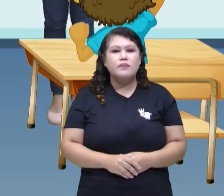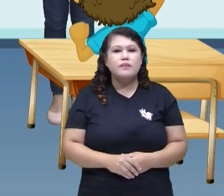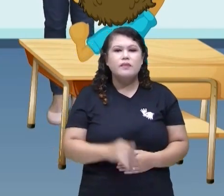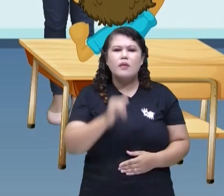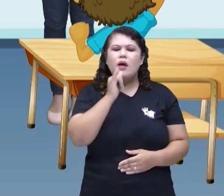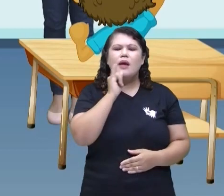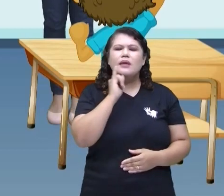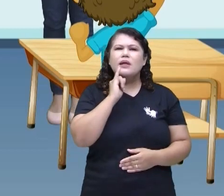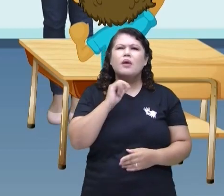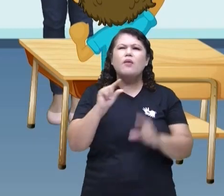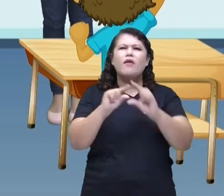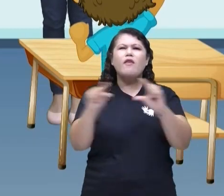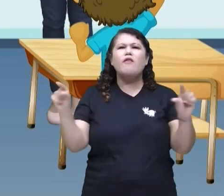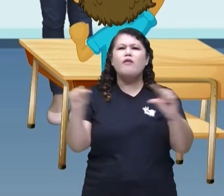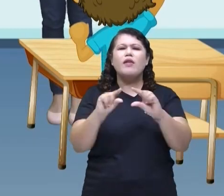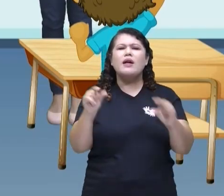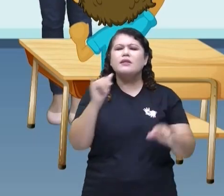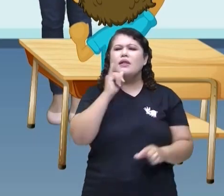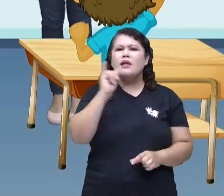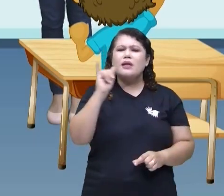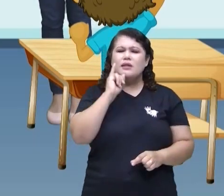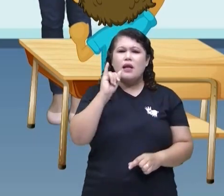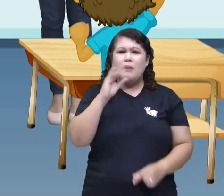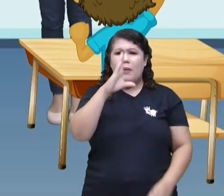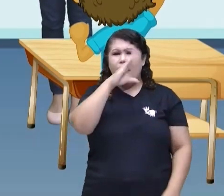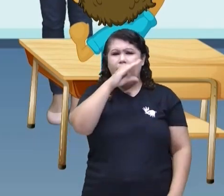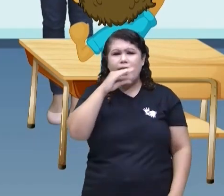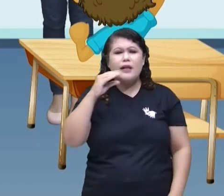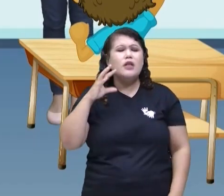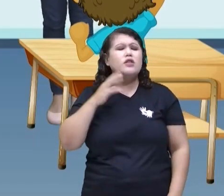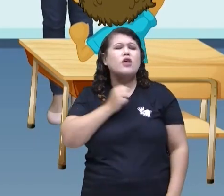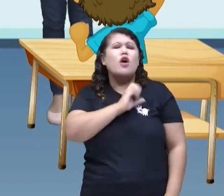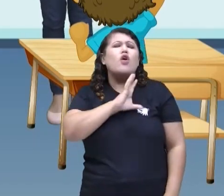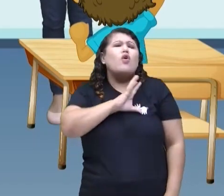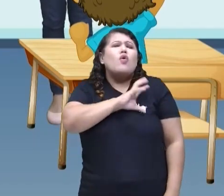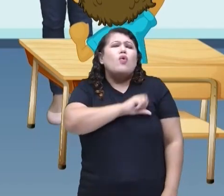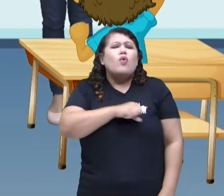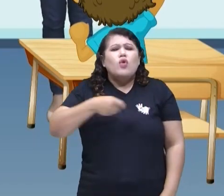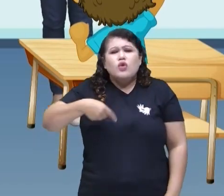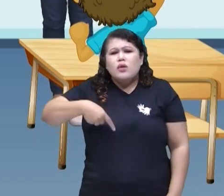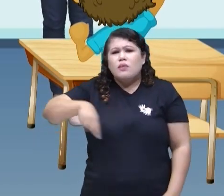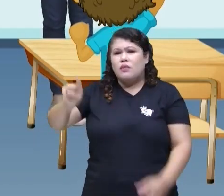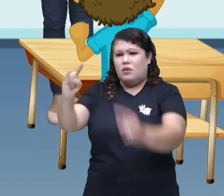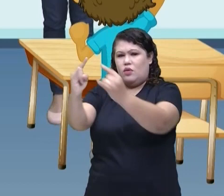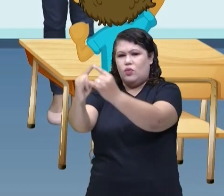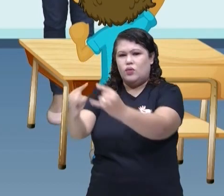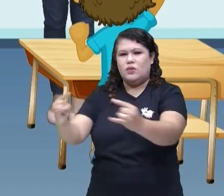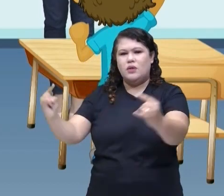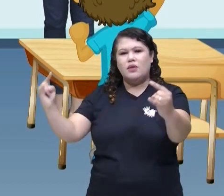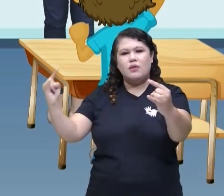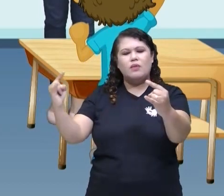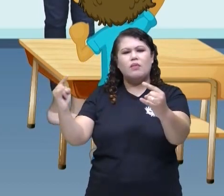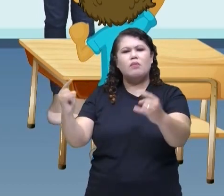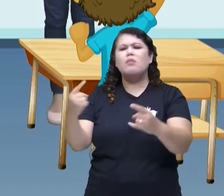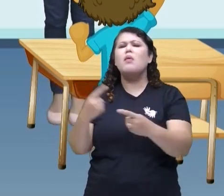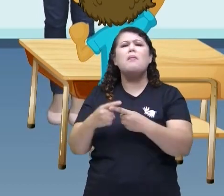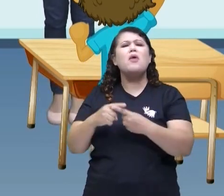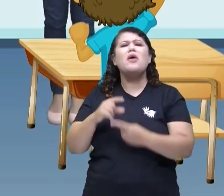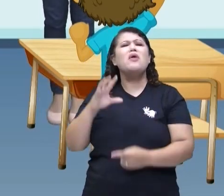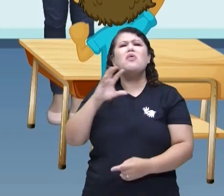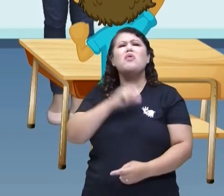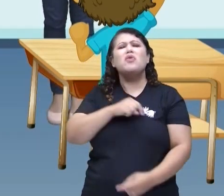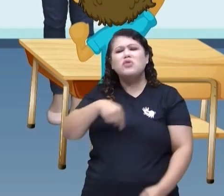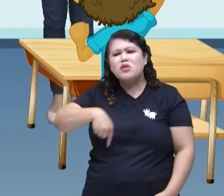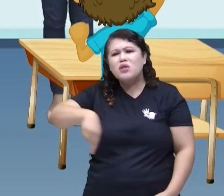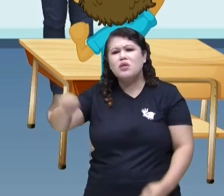hoje, nós vimos que uma criança ela gosta muito de ir ao circo. Mas por que ela gosta de ir ao circo? Porque é